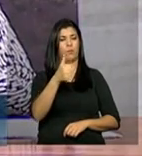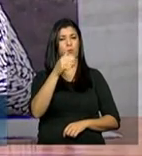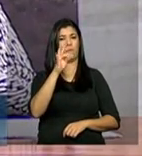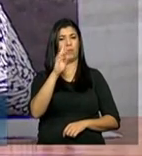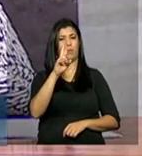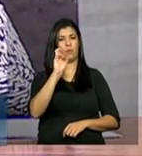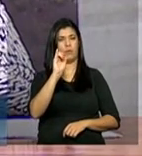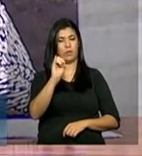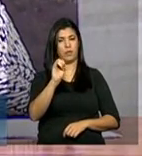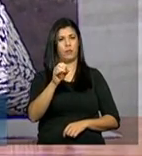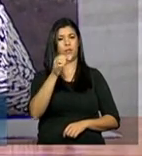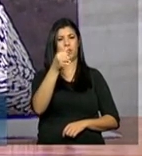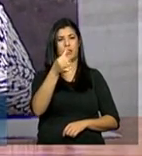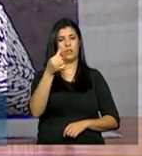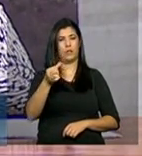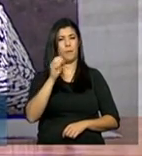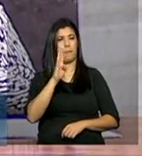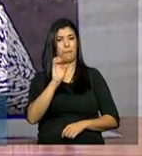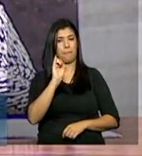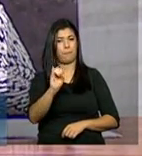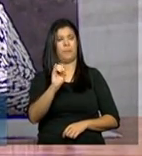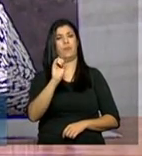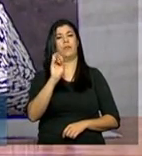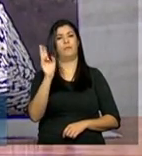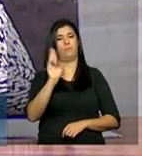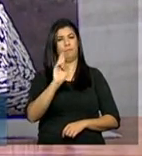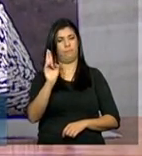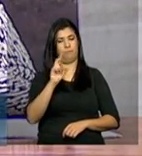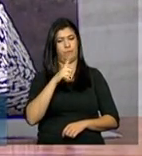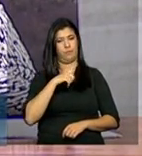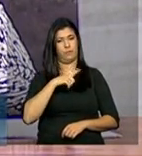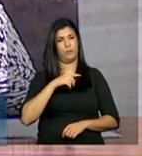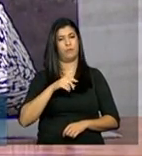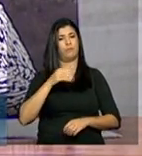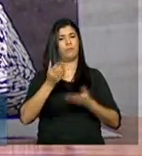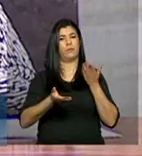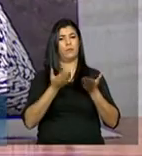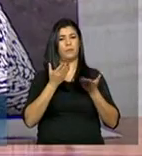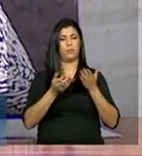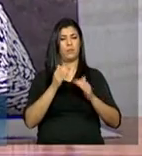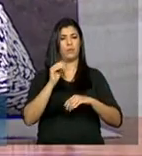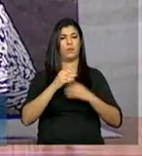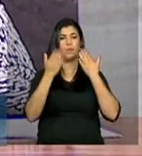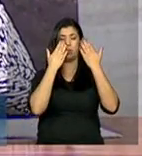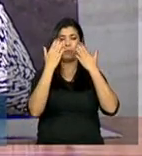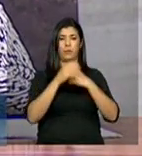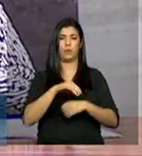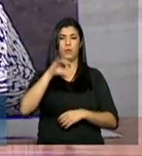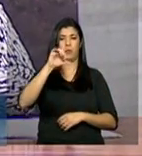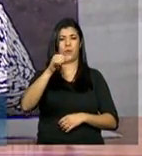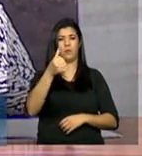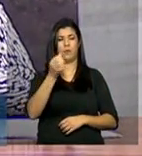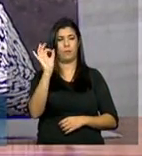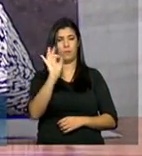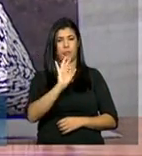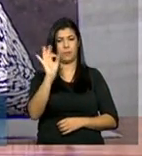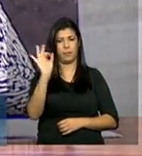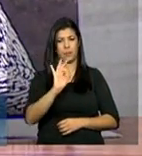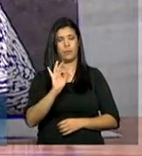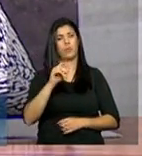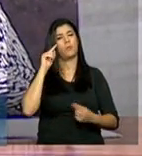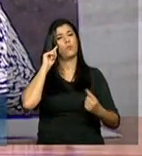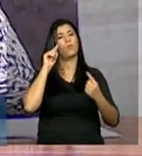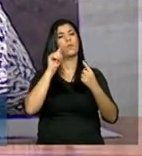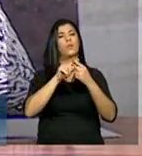bilhões, o que fará com que alcancemos o percentual de 96,5% do previsto